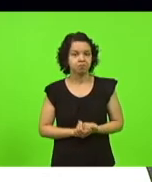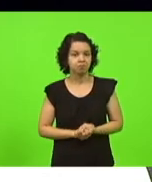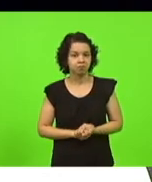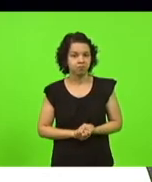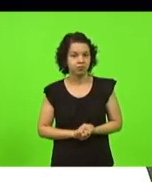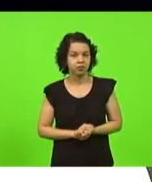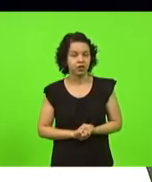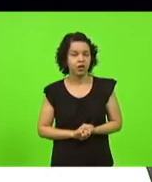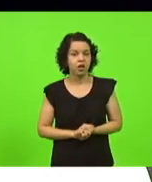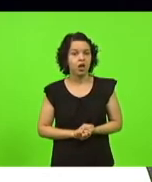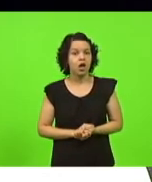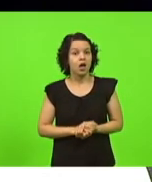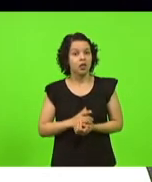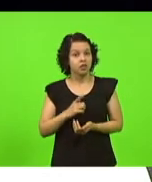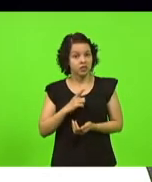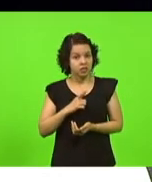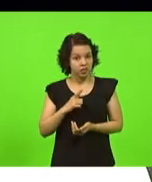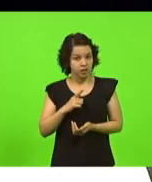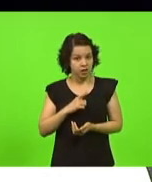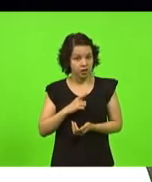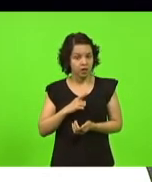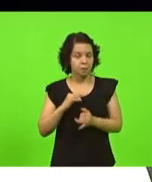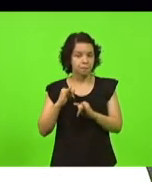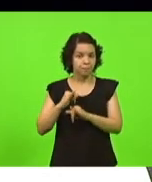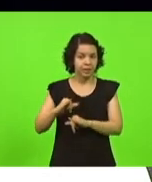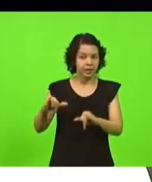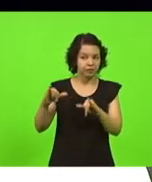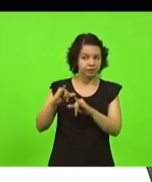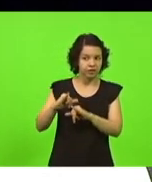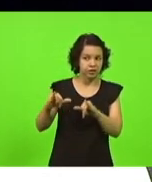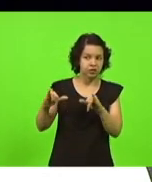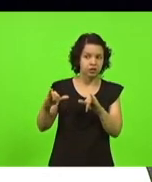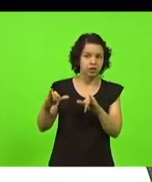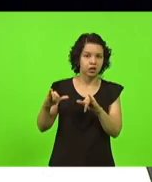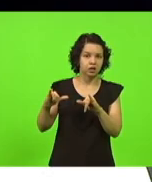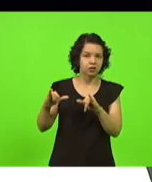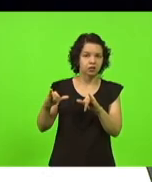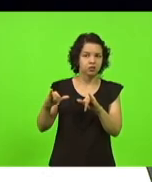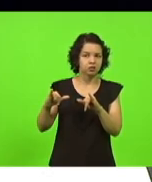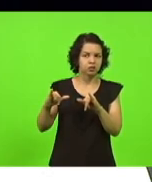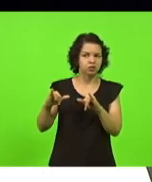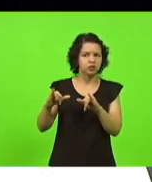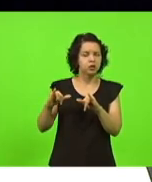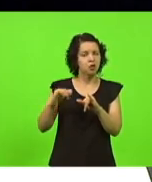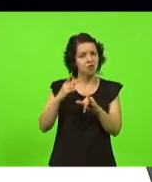diante da manifestação, eu diria que se todos pudessem ir lá, todos teriam ido.